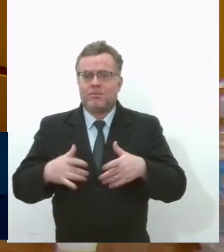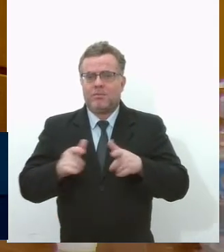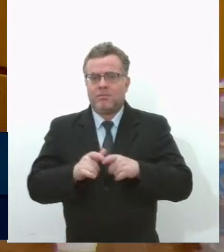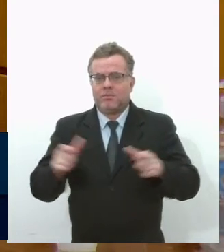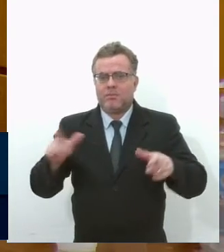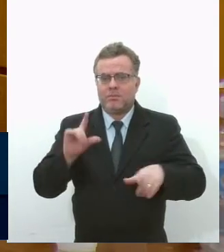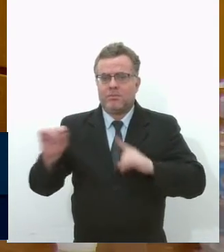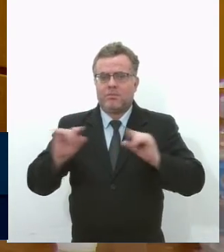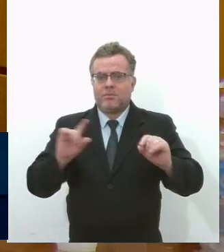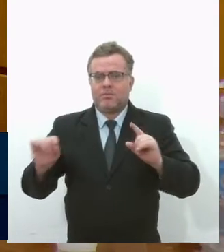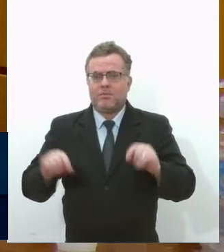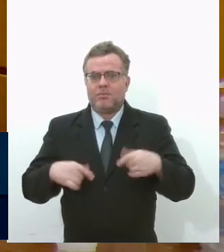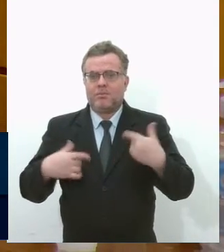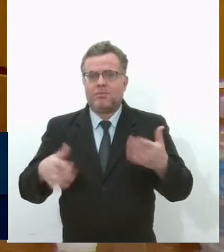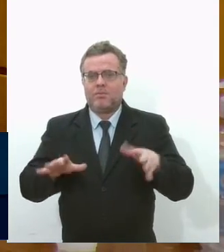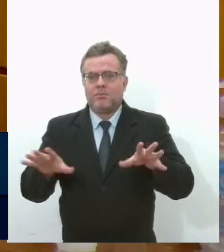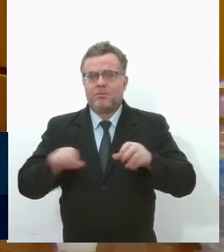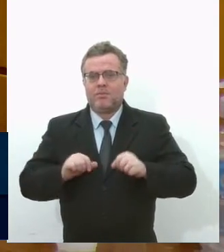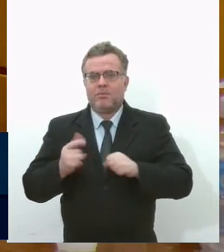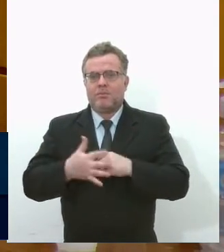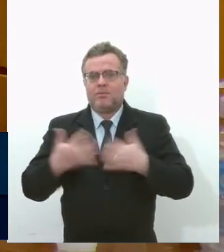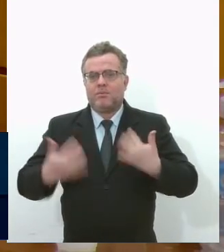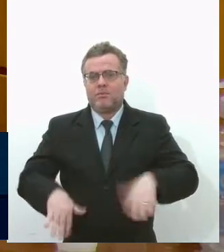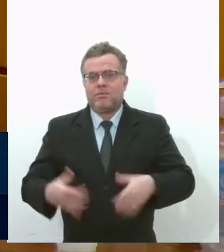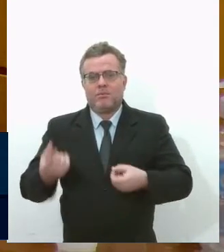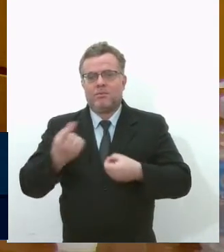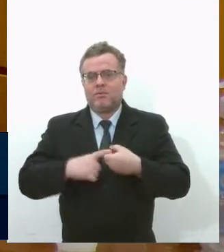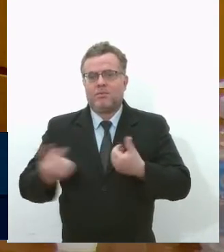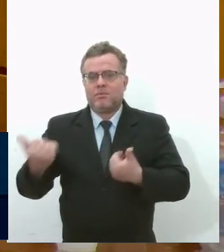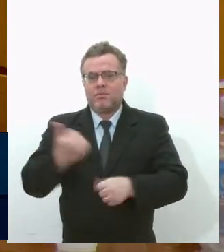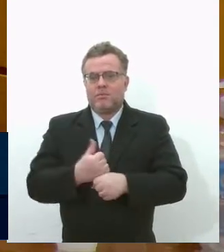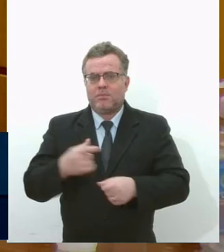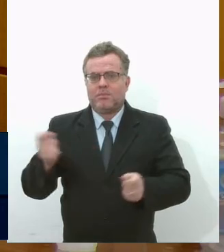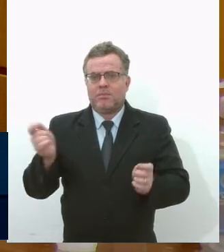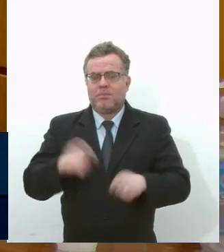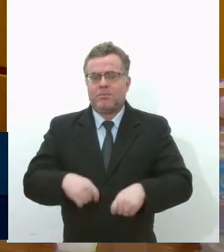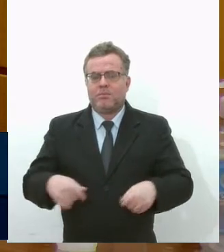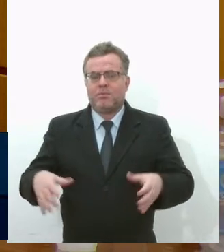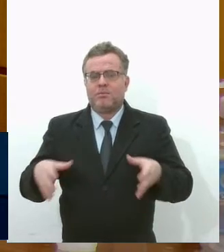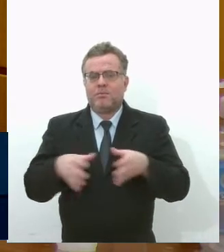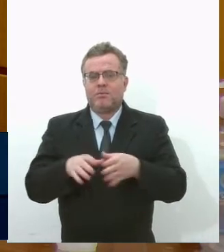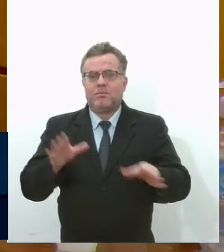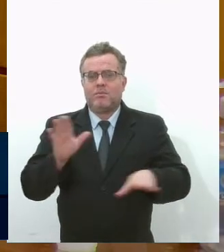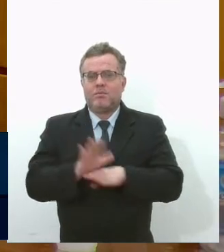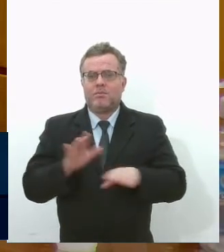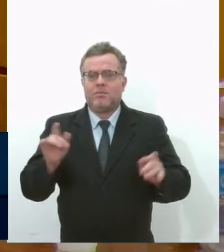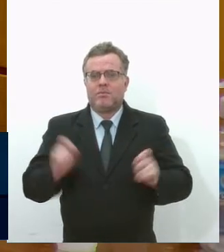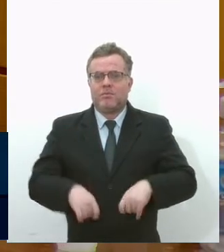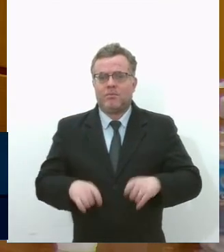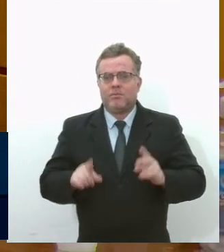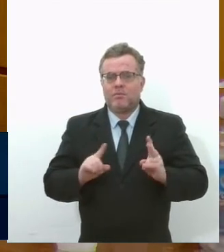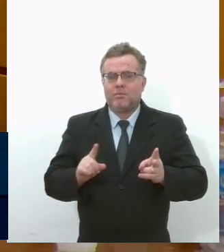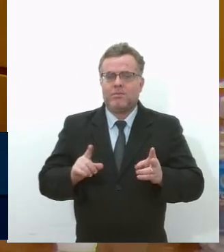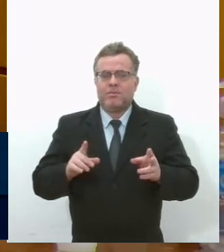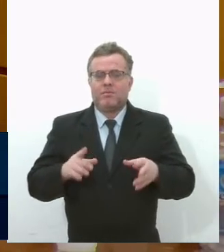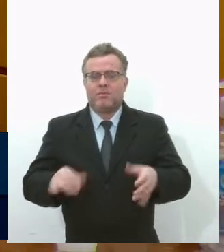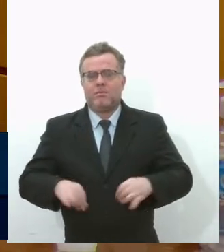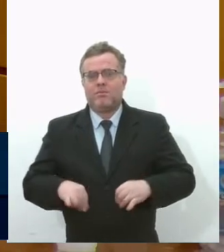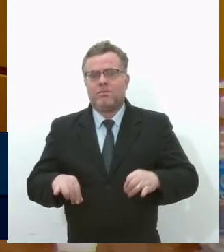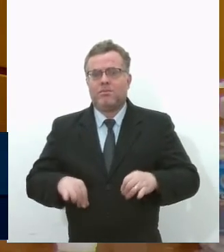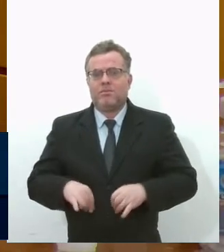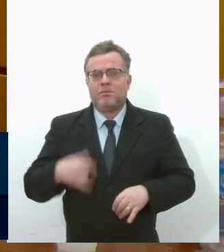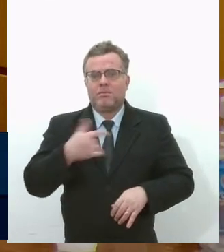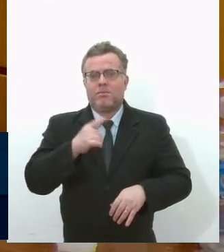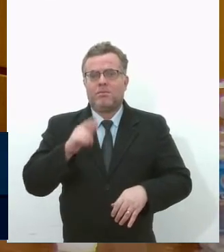conta da Covid, e eles não fizeram remanejamento, mandaram mais equipes para ajudar. A população do Suíça sofrendo, outras localidades também